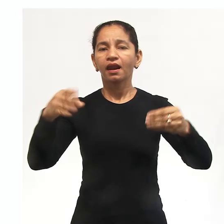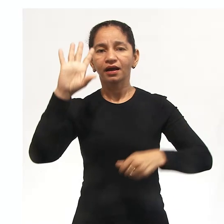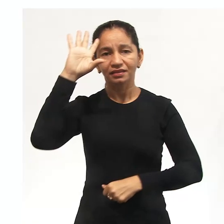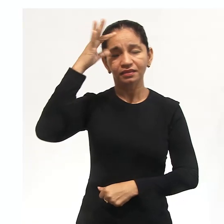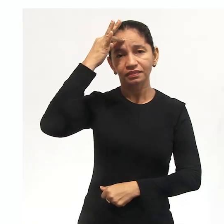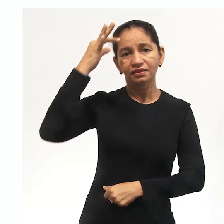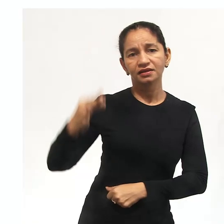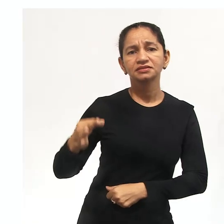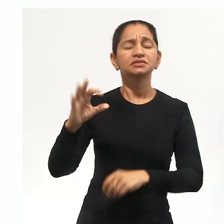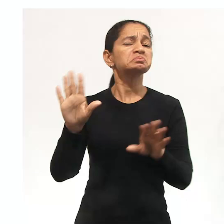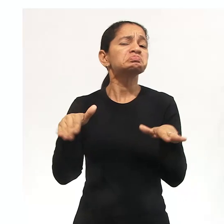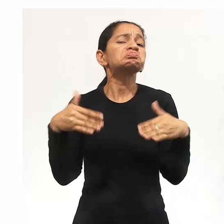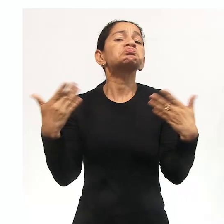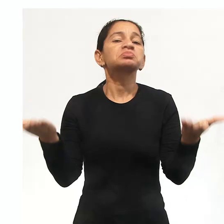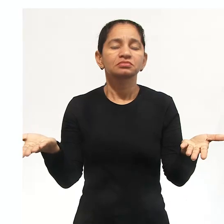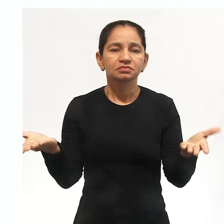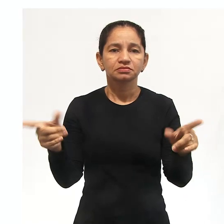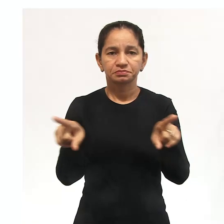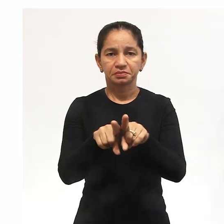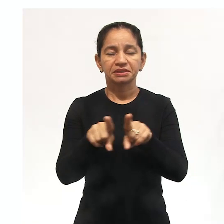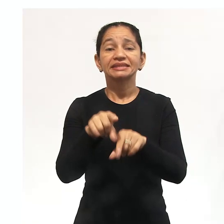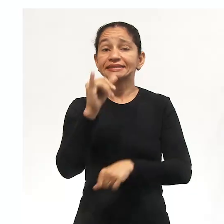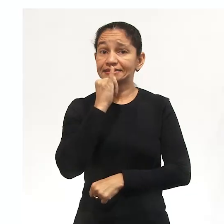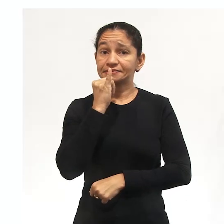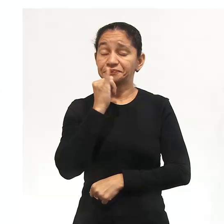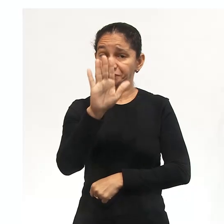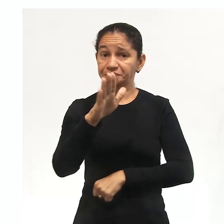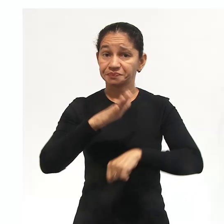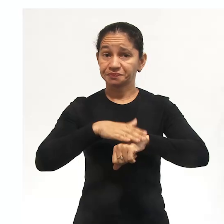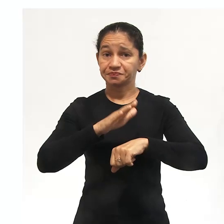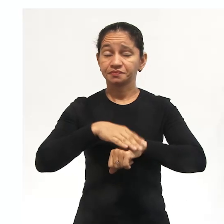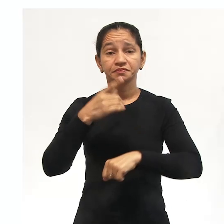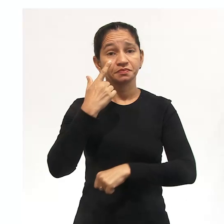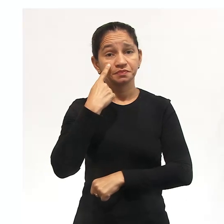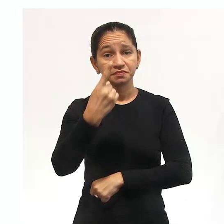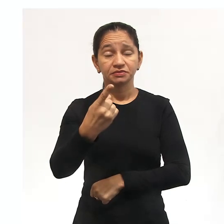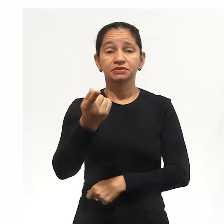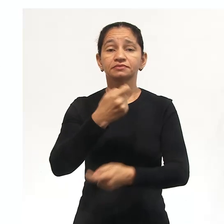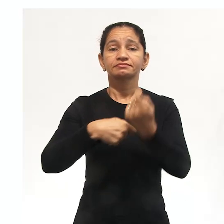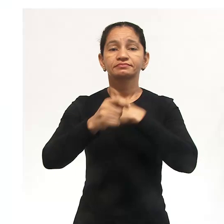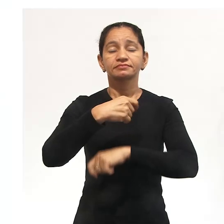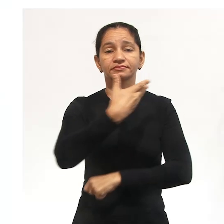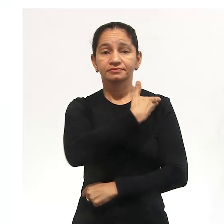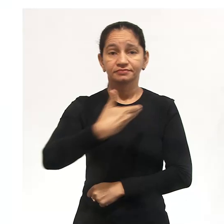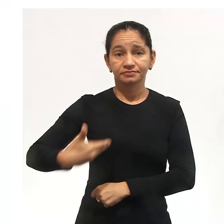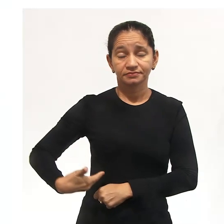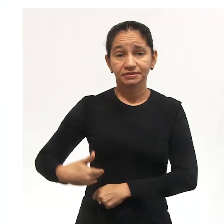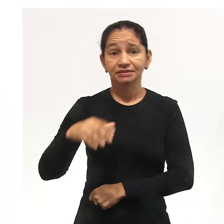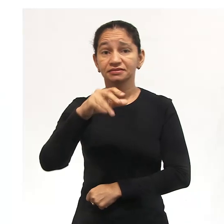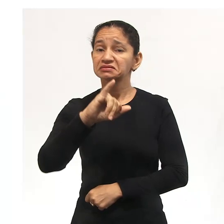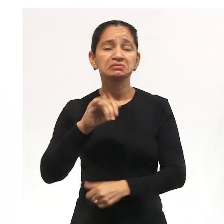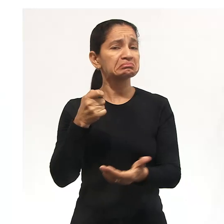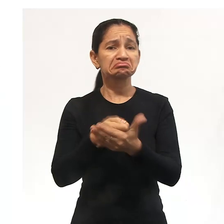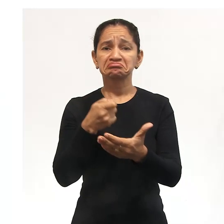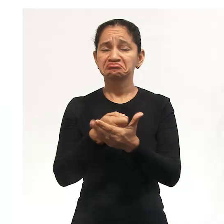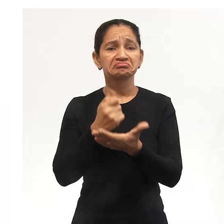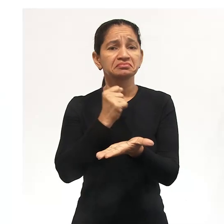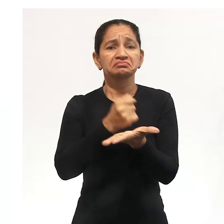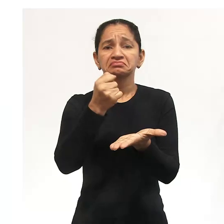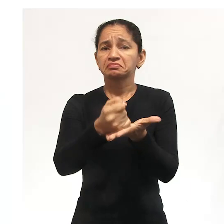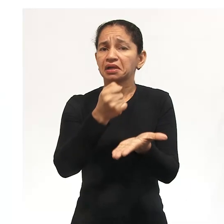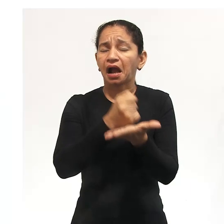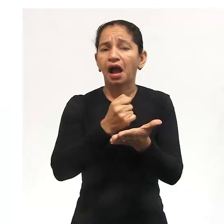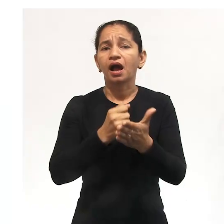nas contratações, olha só. Veja bem, a administração pública, se ela não se obriga a contratar, isso quer dizer